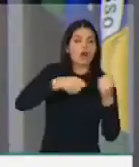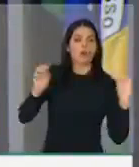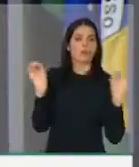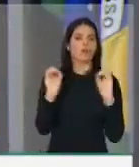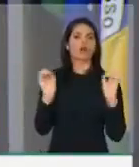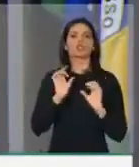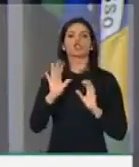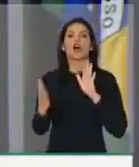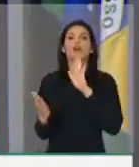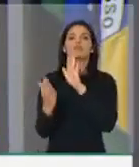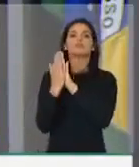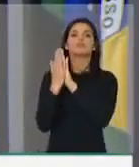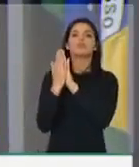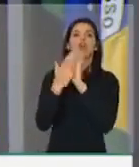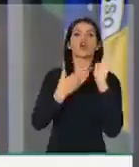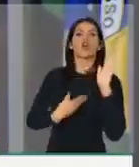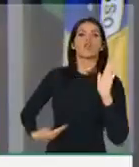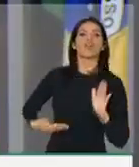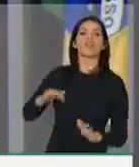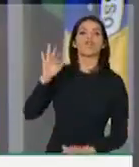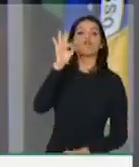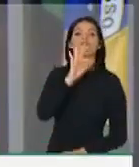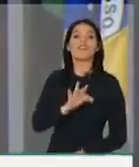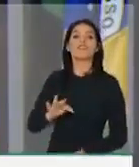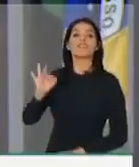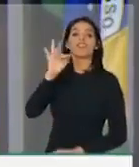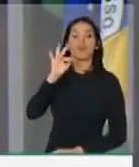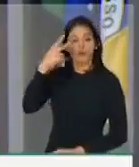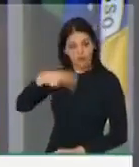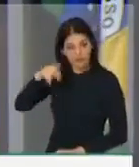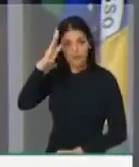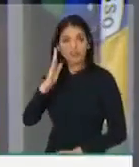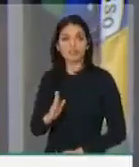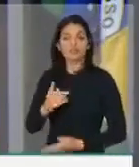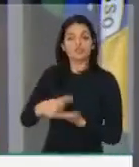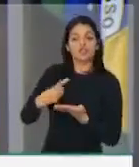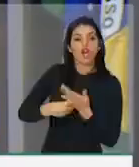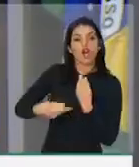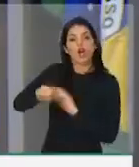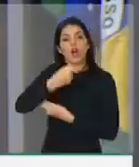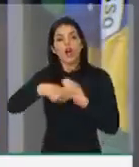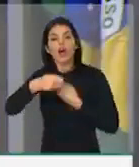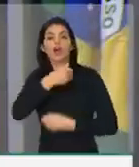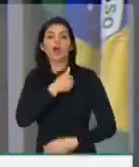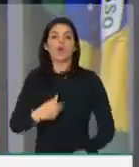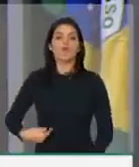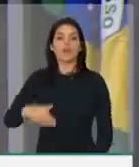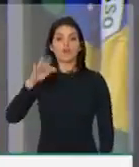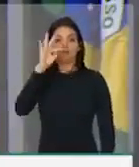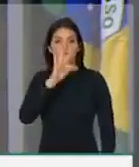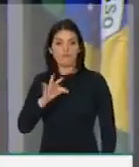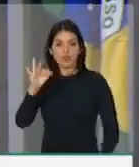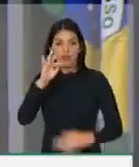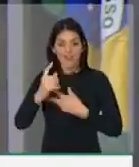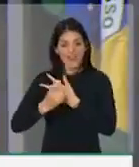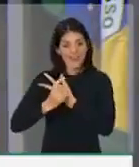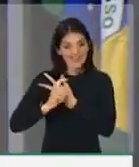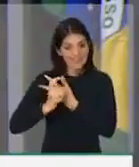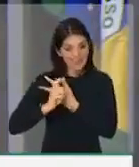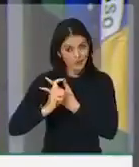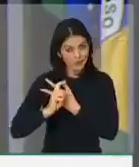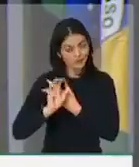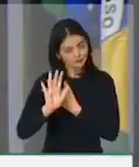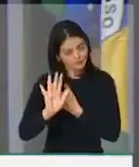negocia com governos federais Ou seja no Brasil só negocia com o governo federal com o Executivo